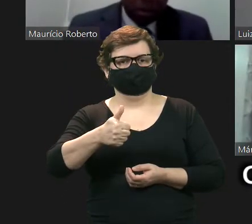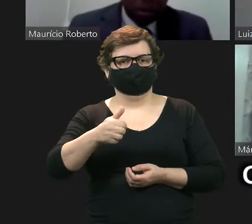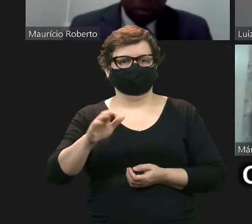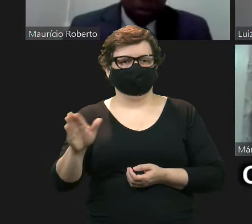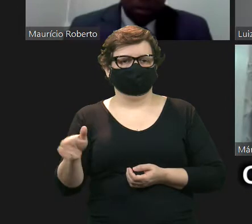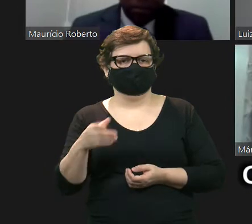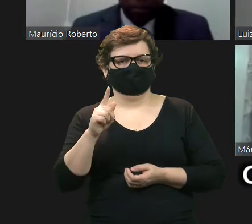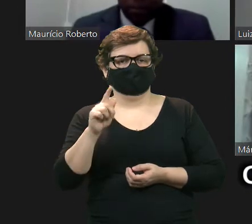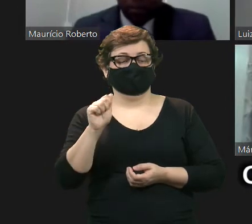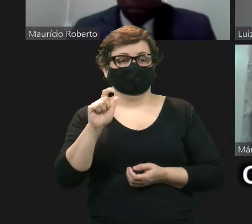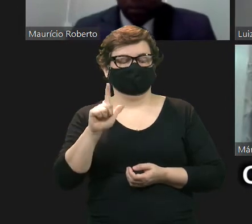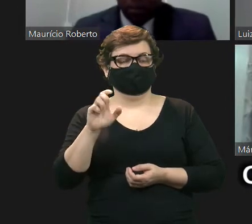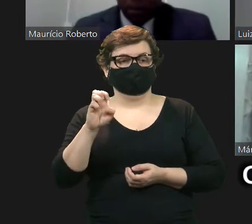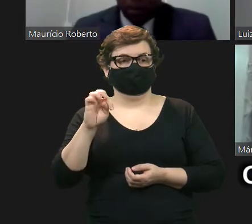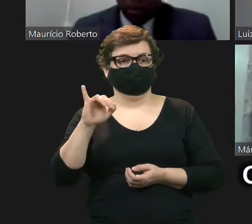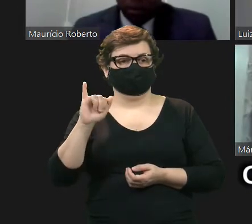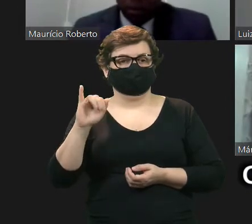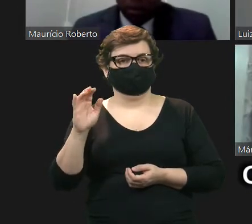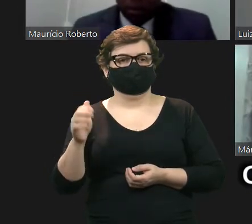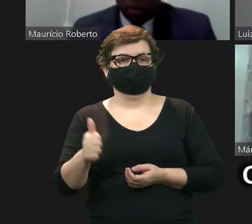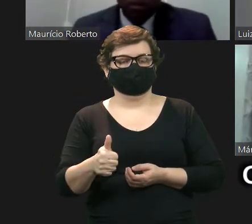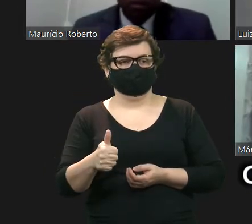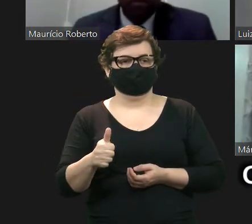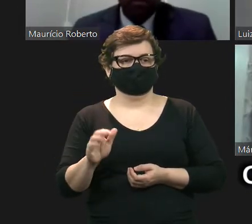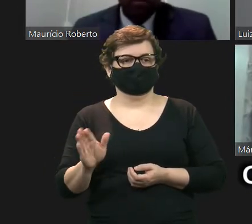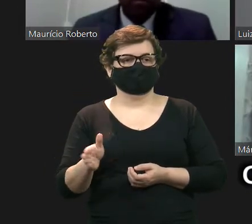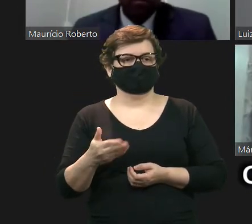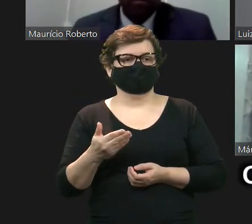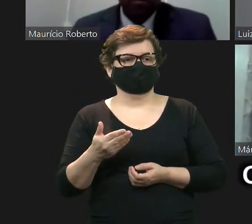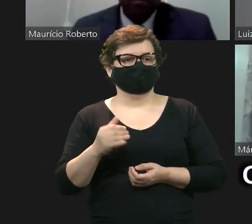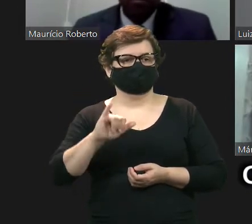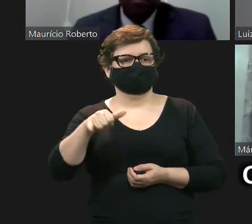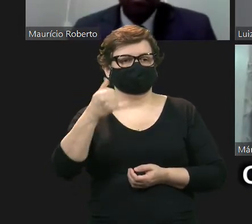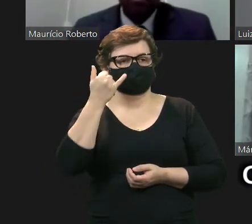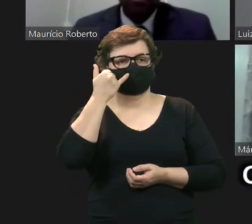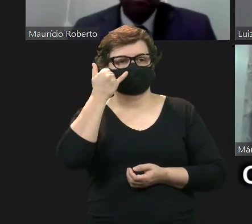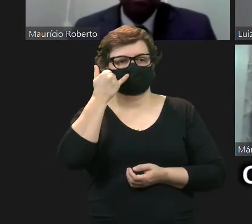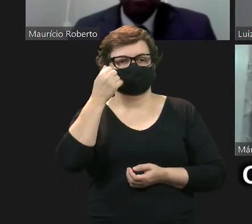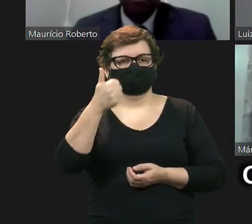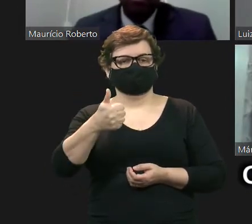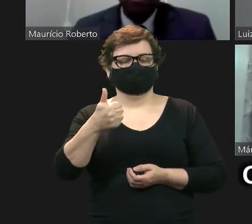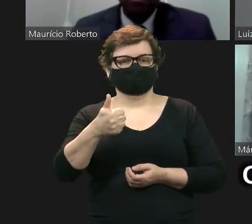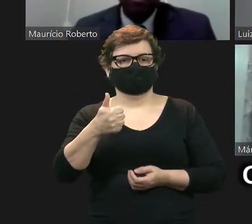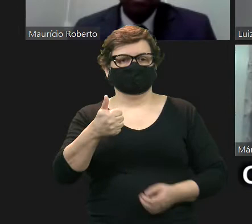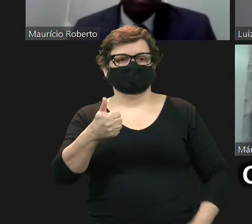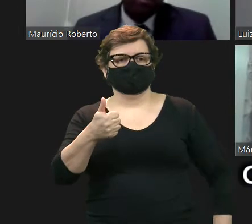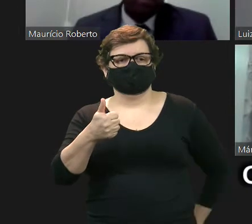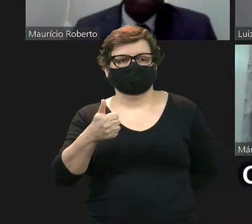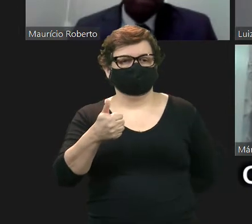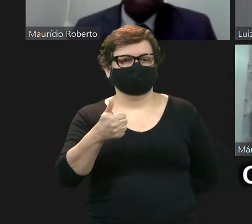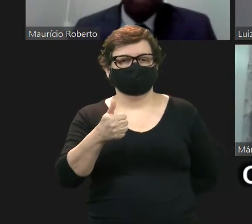Vereador Evandro Galete. Sim. Vereador João do Bar. Sim.